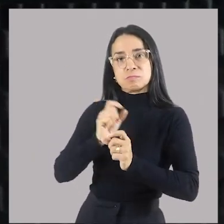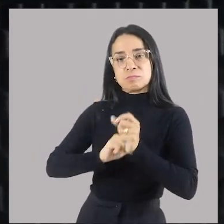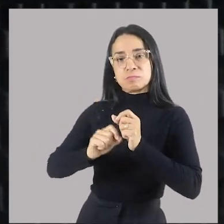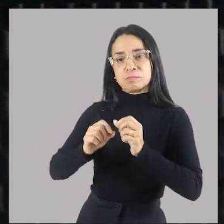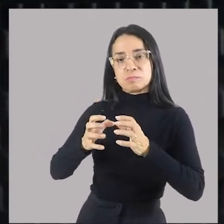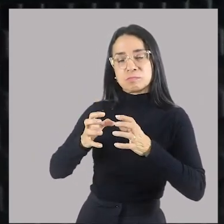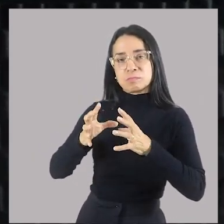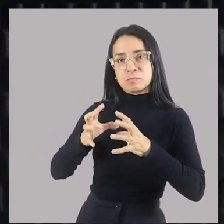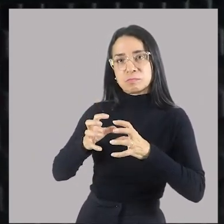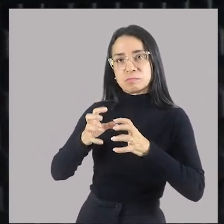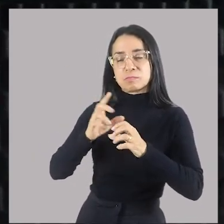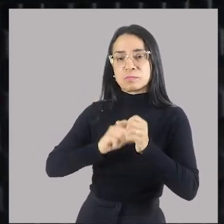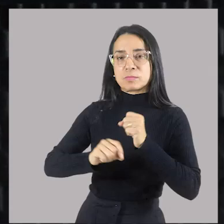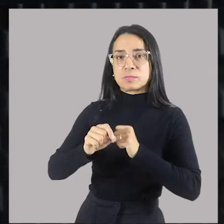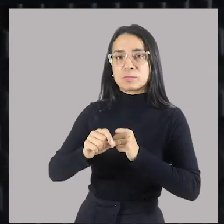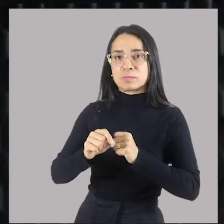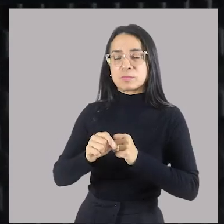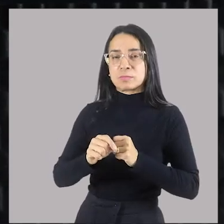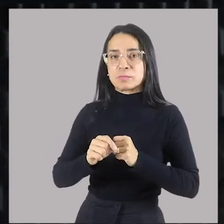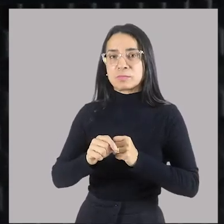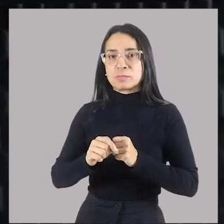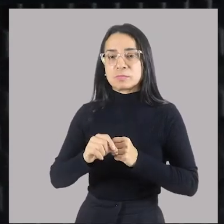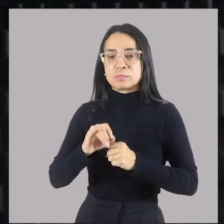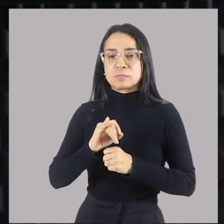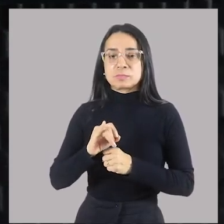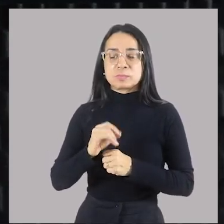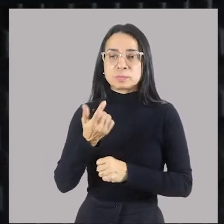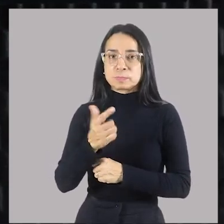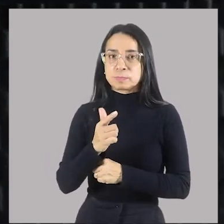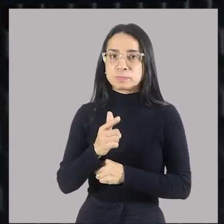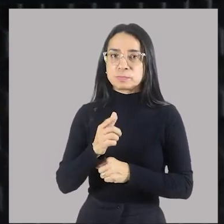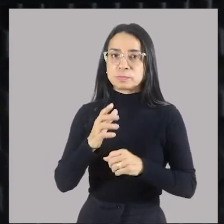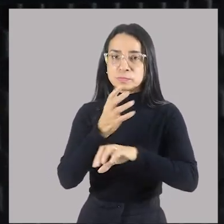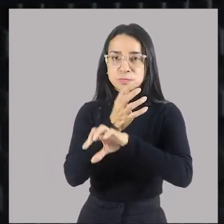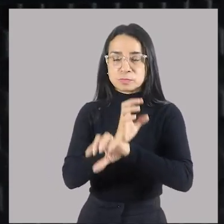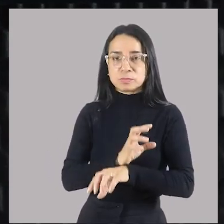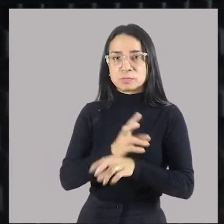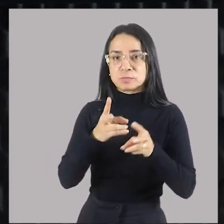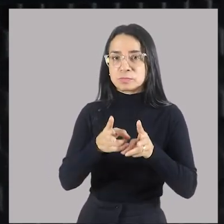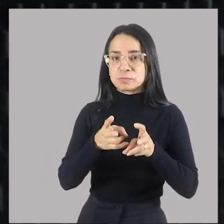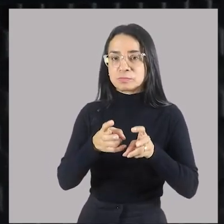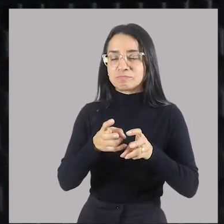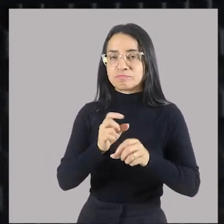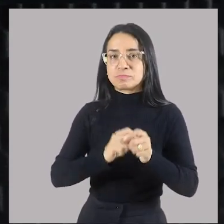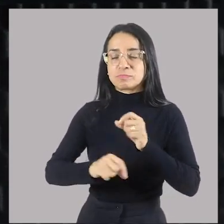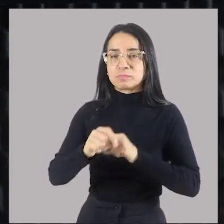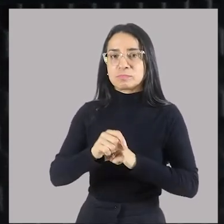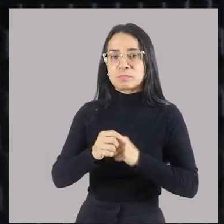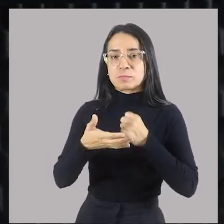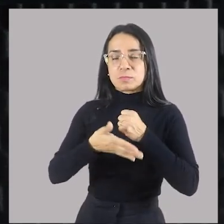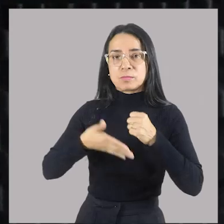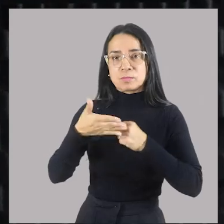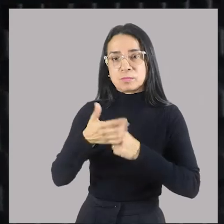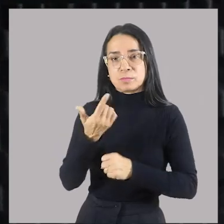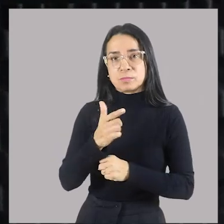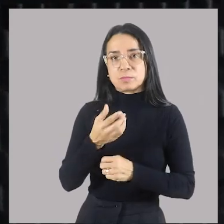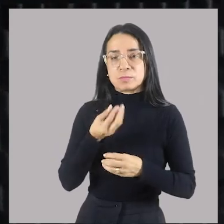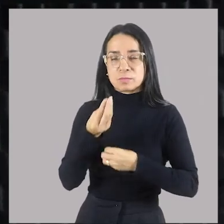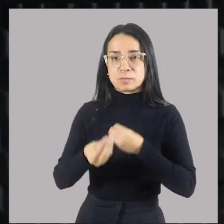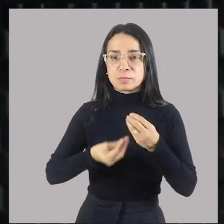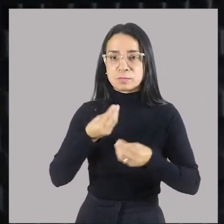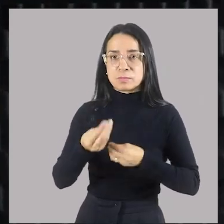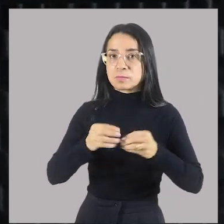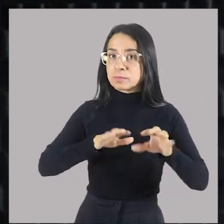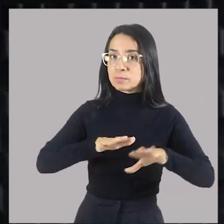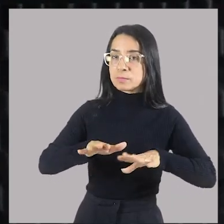Essa contração, sem ter o osso para puxar, né, basicamente, não teria